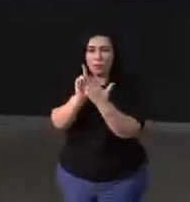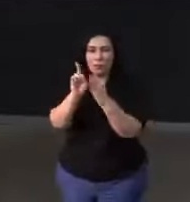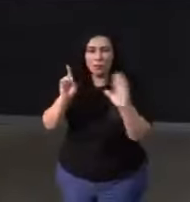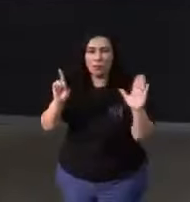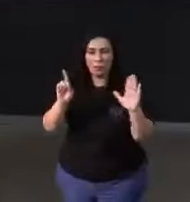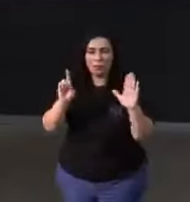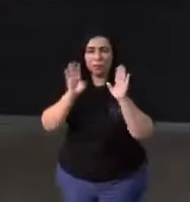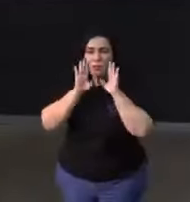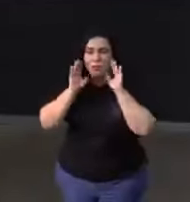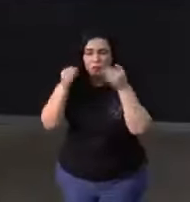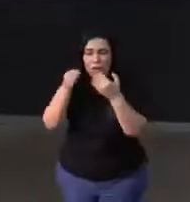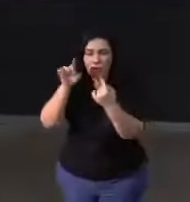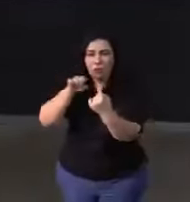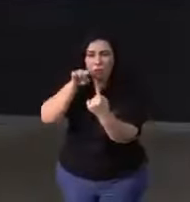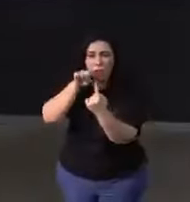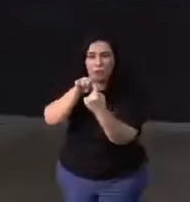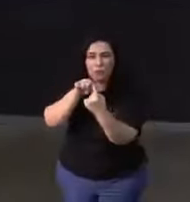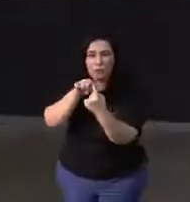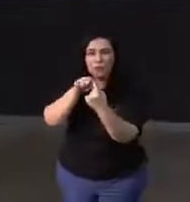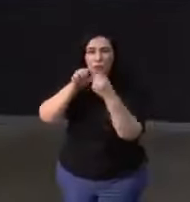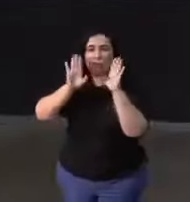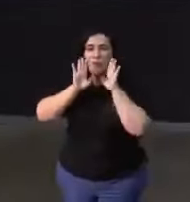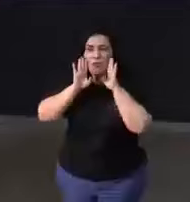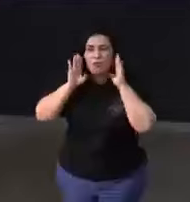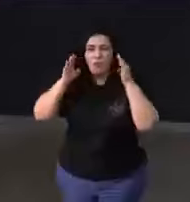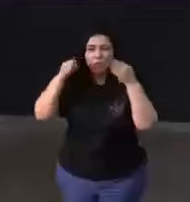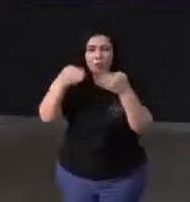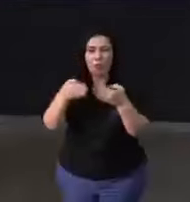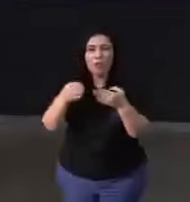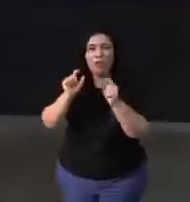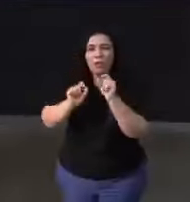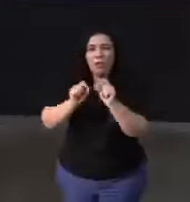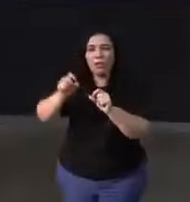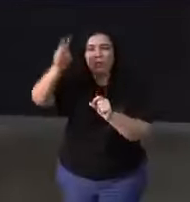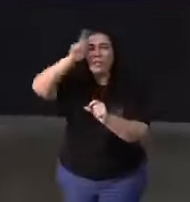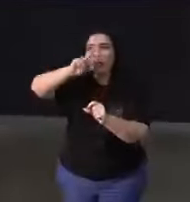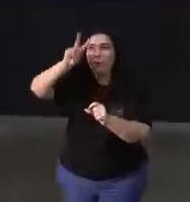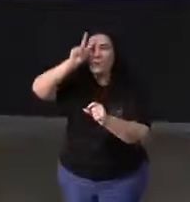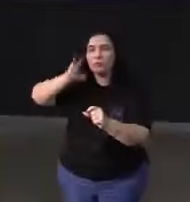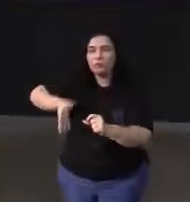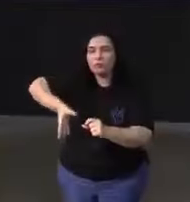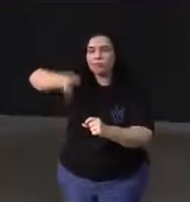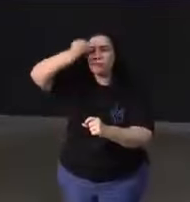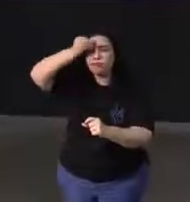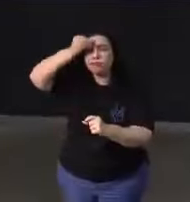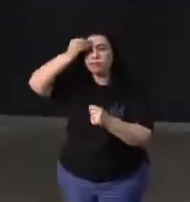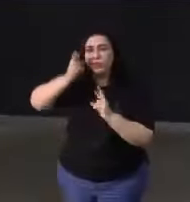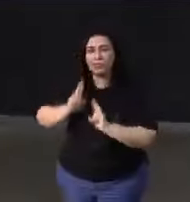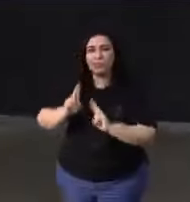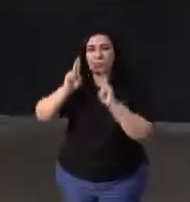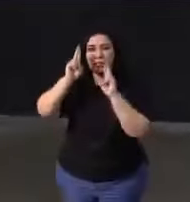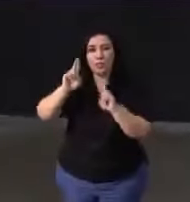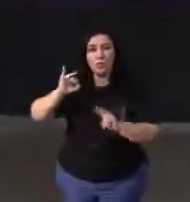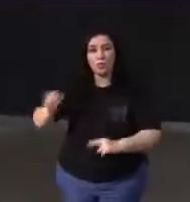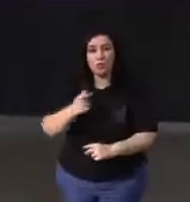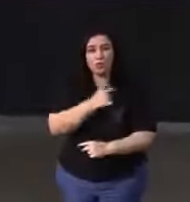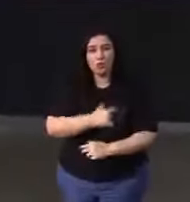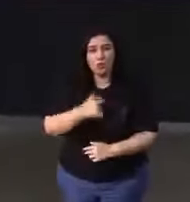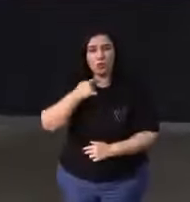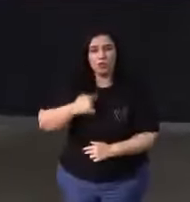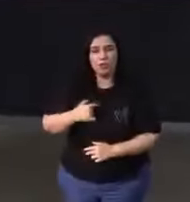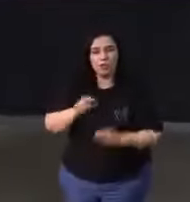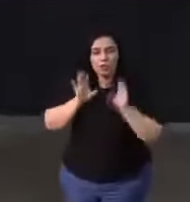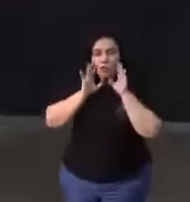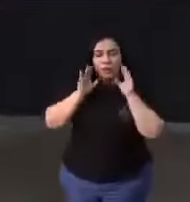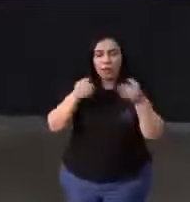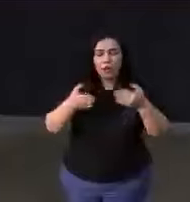olhando para o lugar de governo, continue trazendo à memória aquilo que lhe dá esperança. José não tirava os olhos do